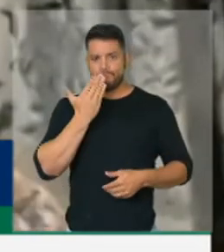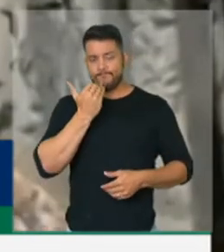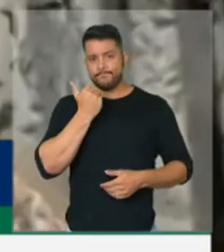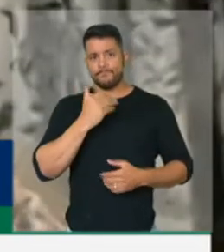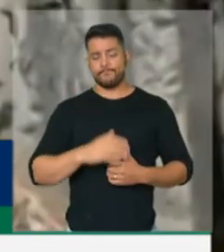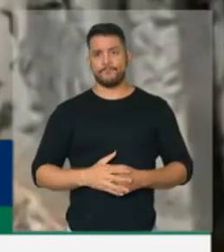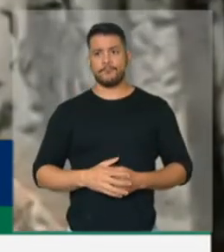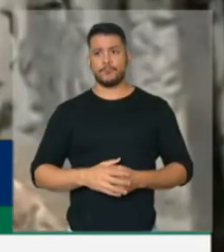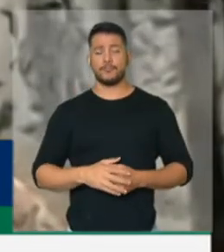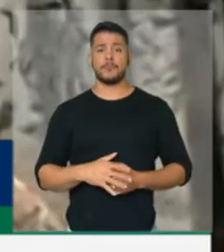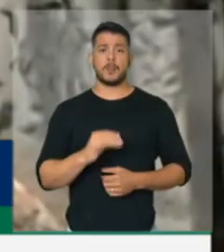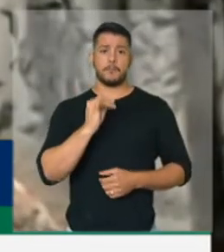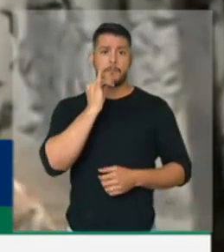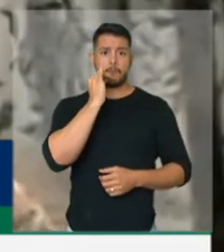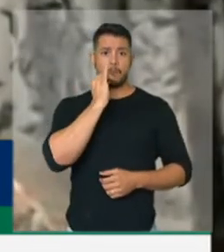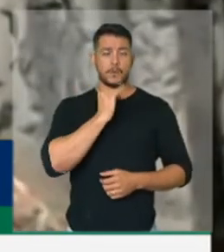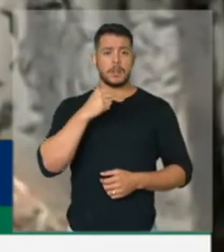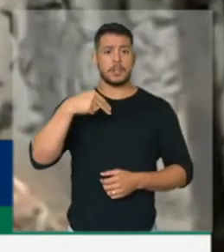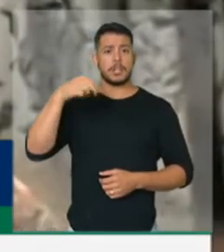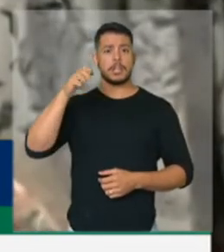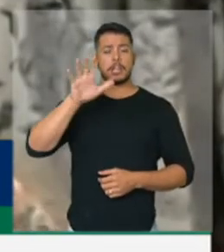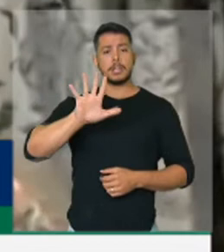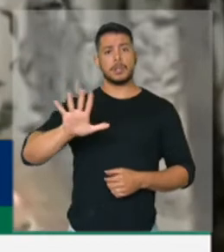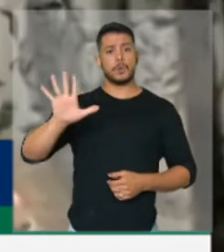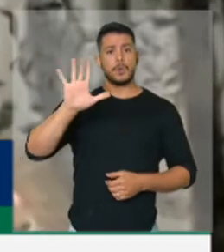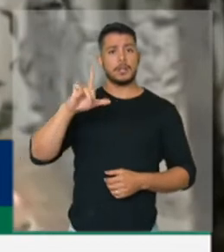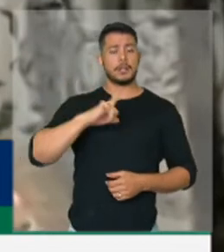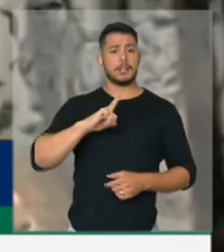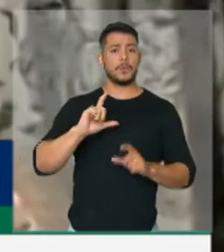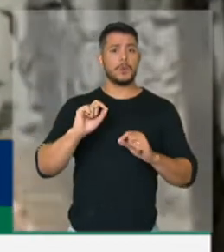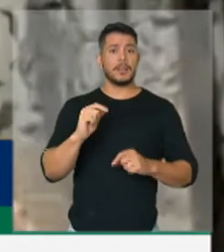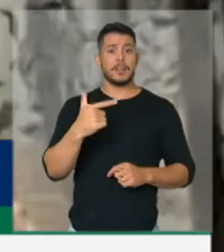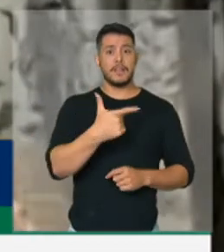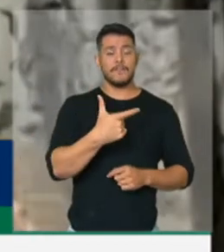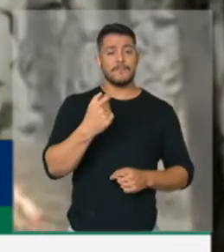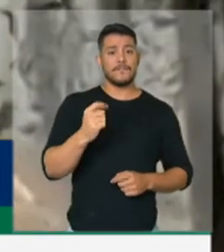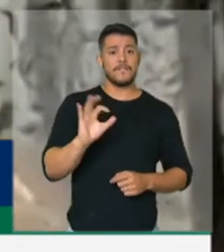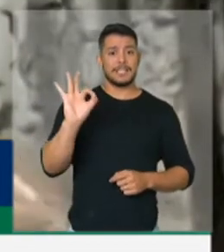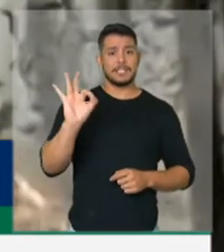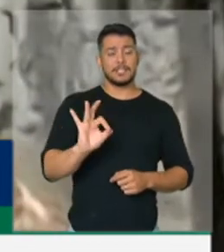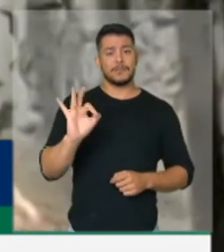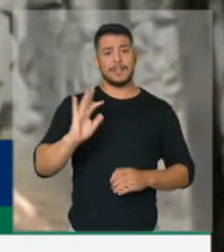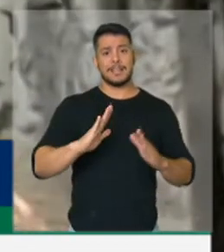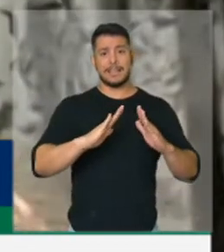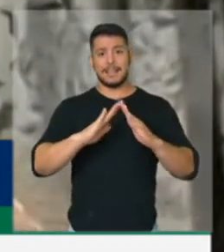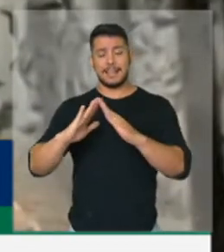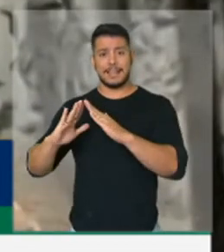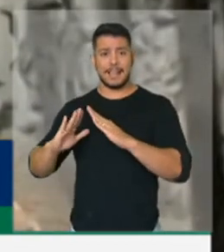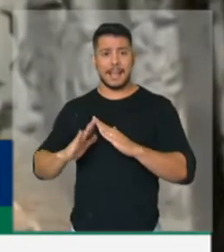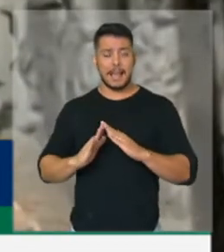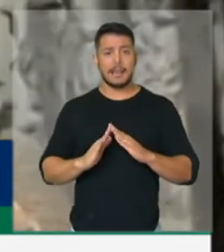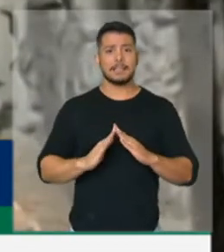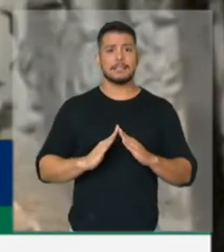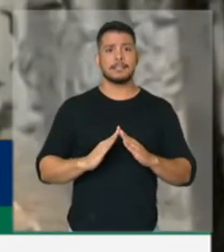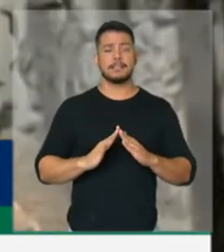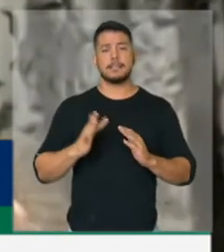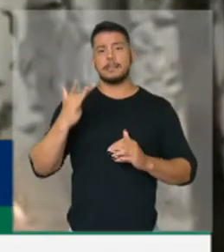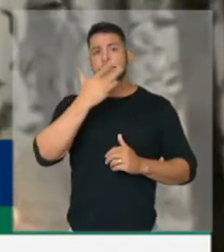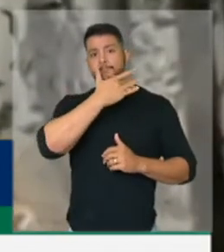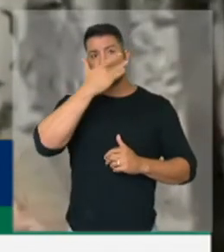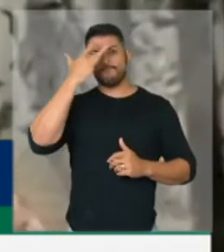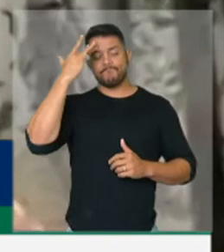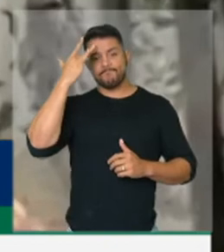pegamos a região do Nordeste, 20% quase dos domicílios do Nordeste as pessoas que lá vivem